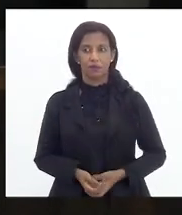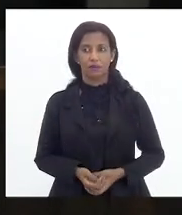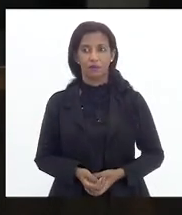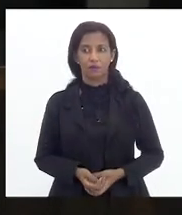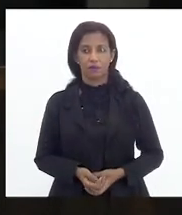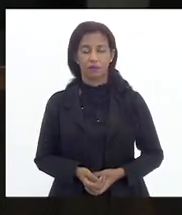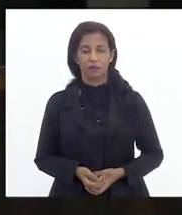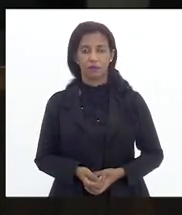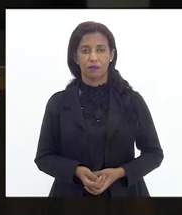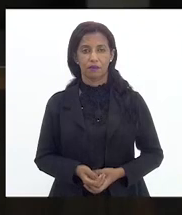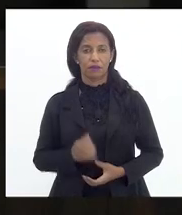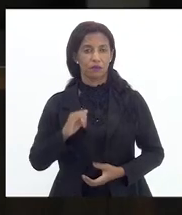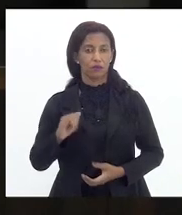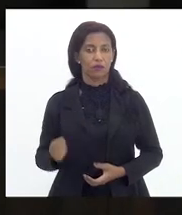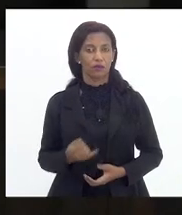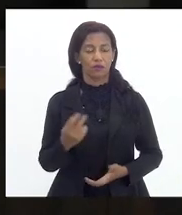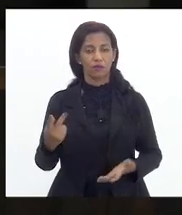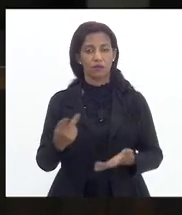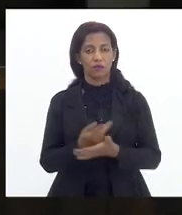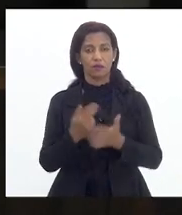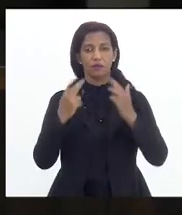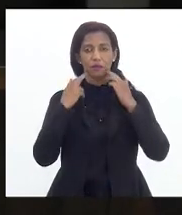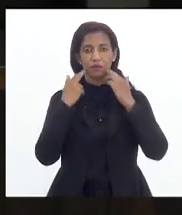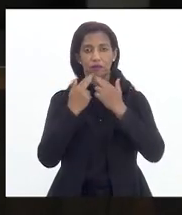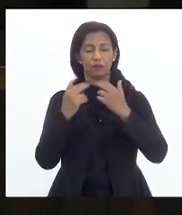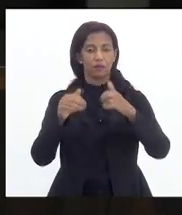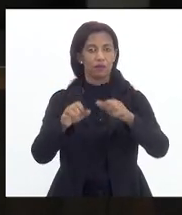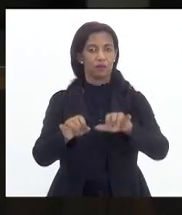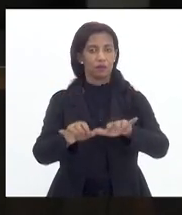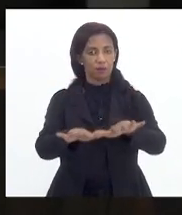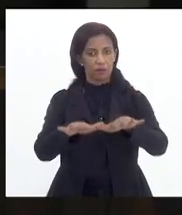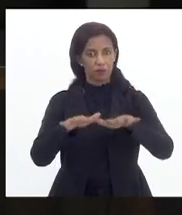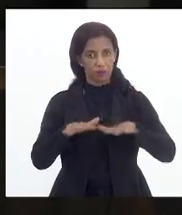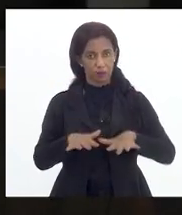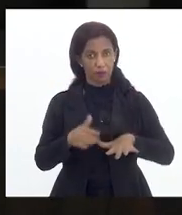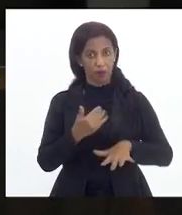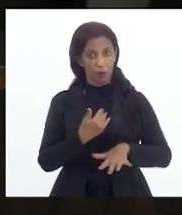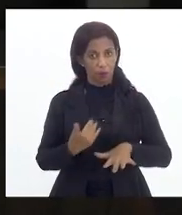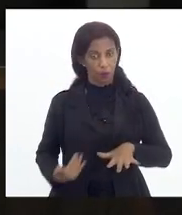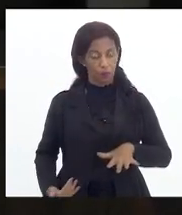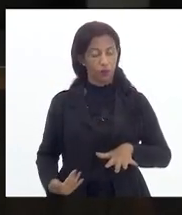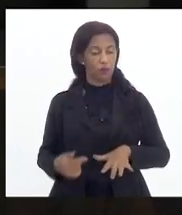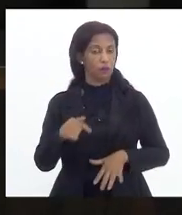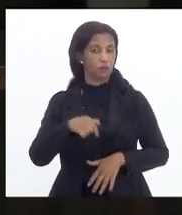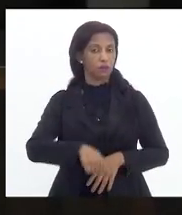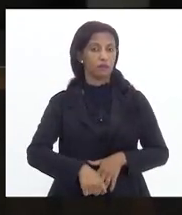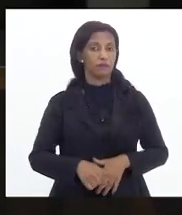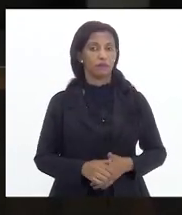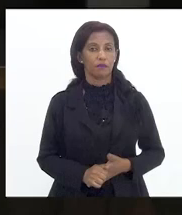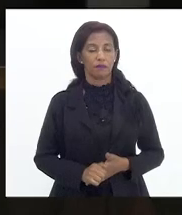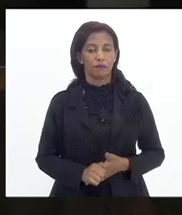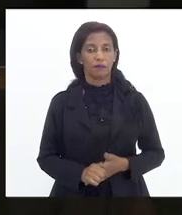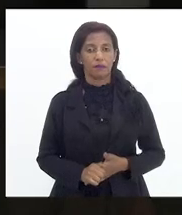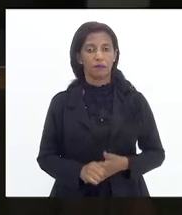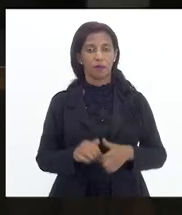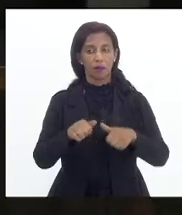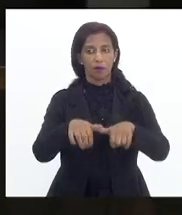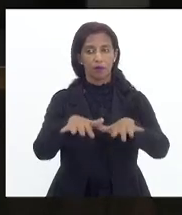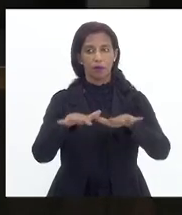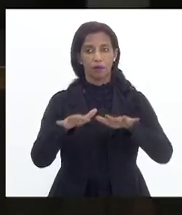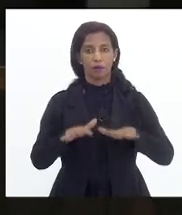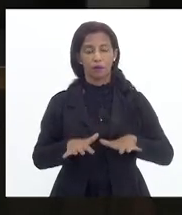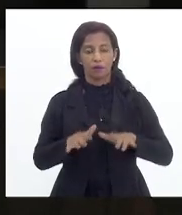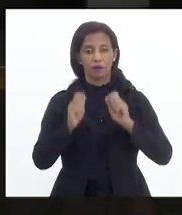é a realização dessas audiências públicas em especial essa primeira audiência pública que no plenário